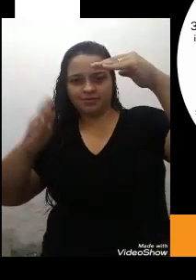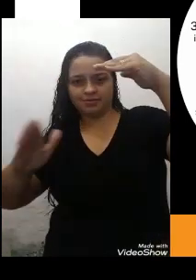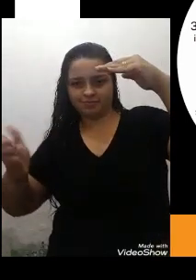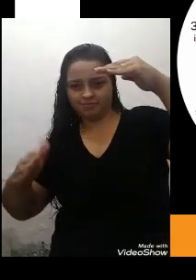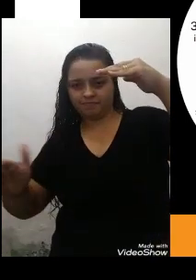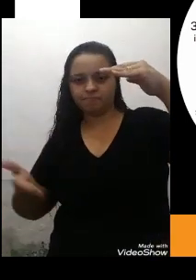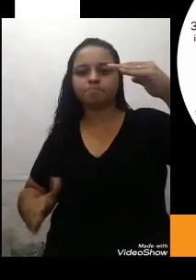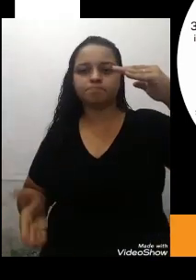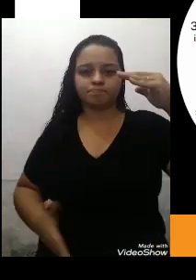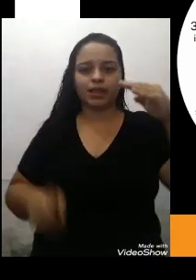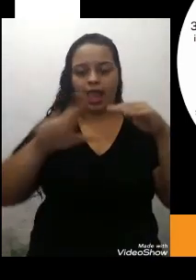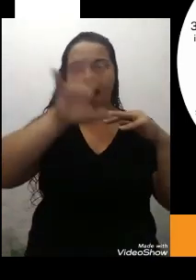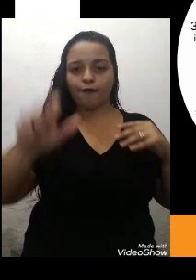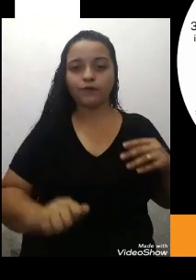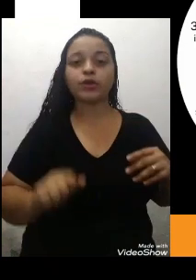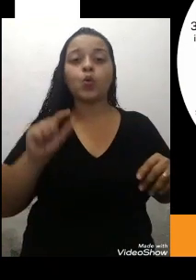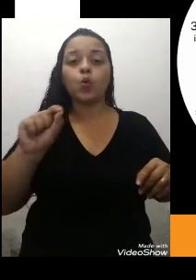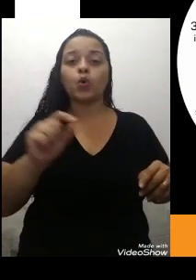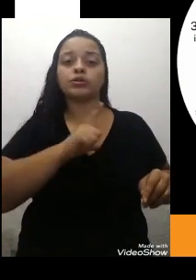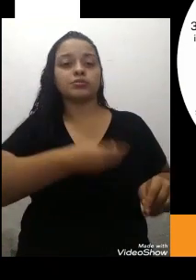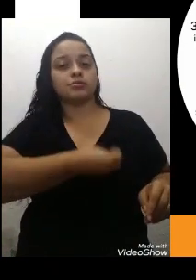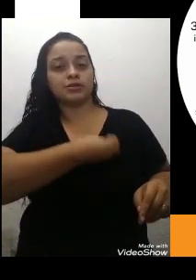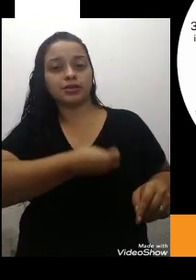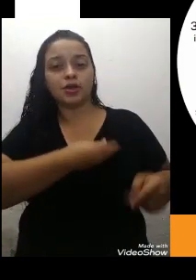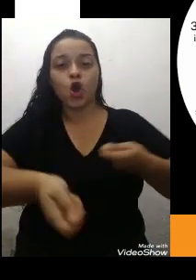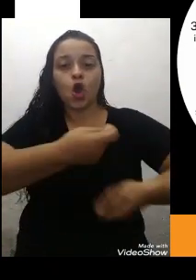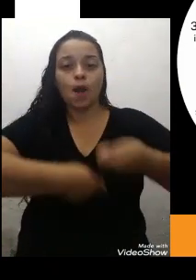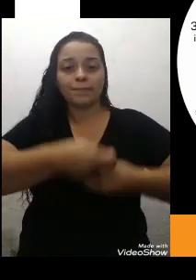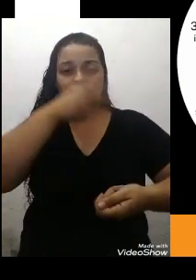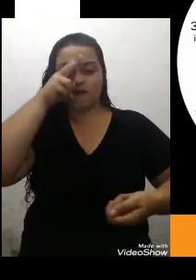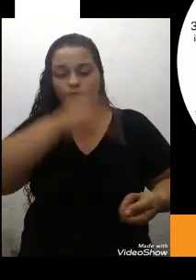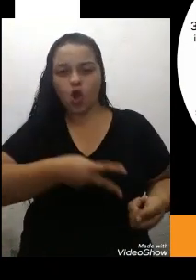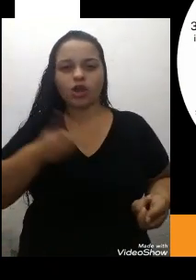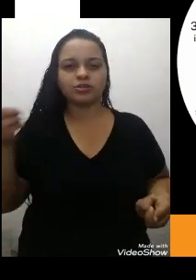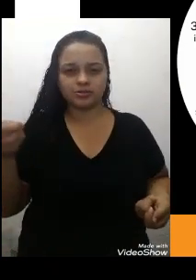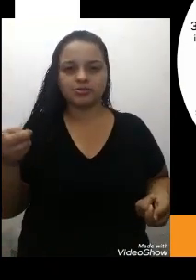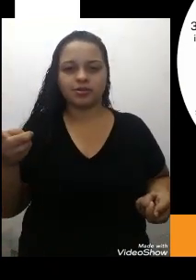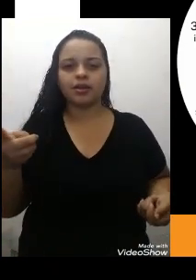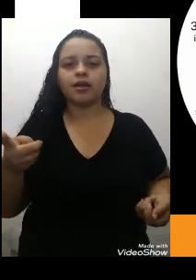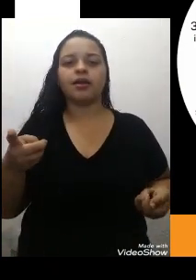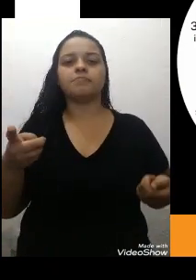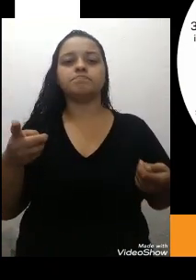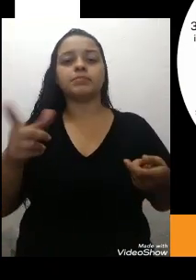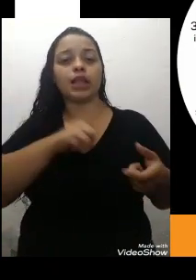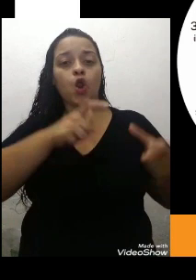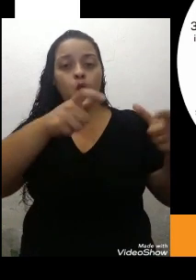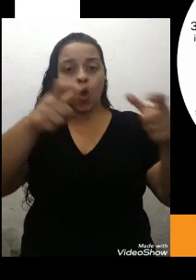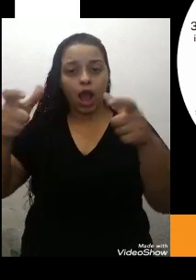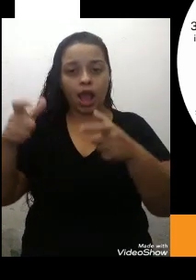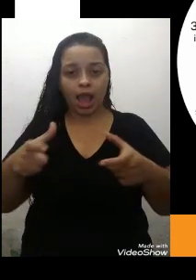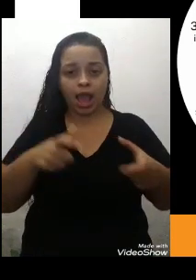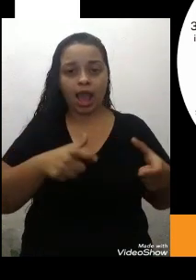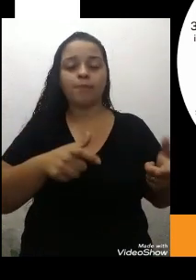né? Em que existiu um comércio muito forte com, hoje, localidades como China e Índia,